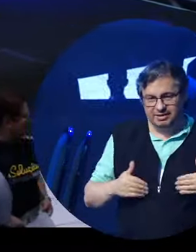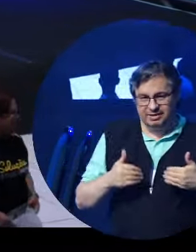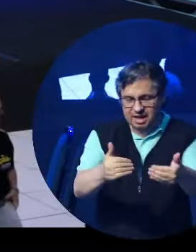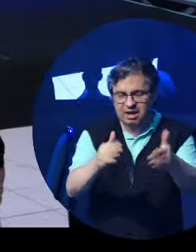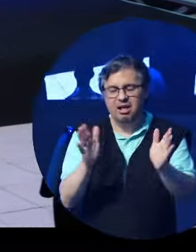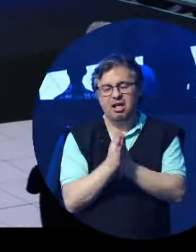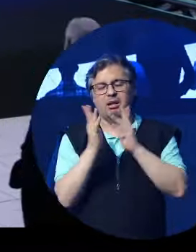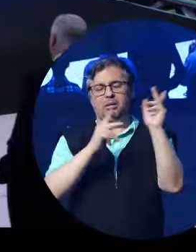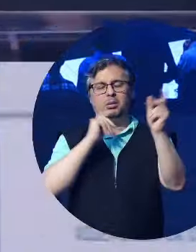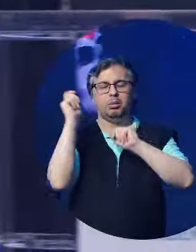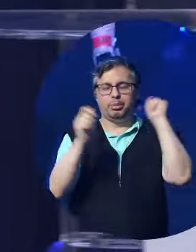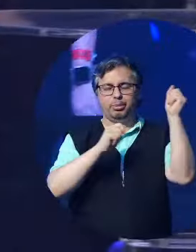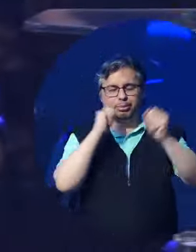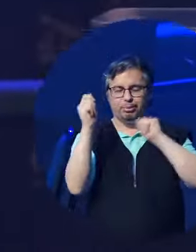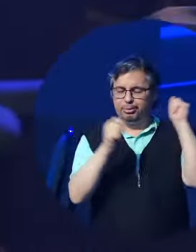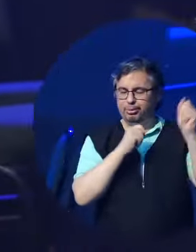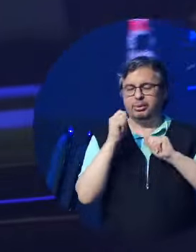Aleluia.